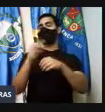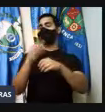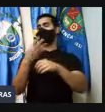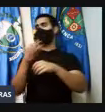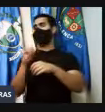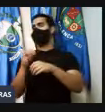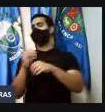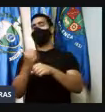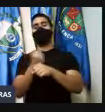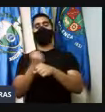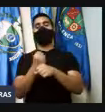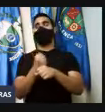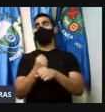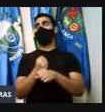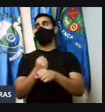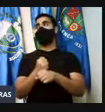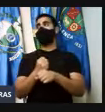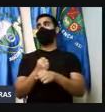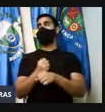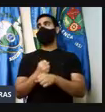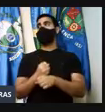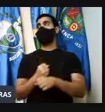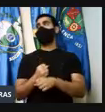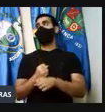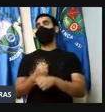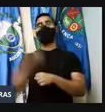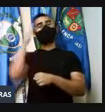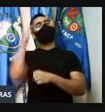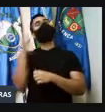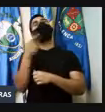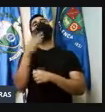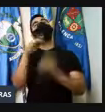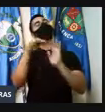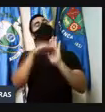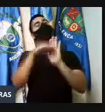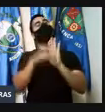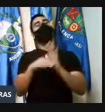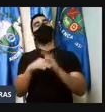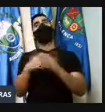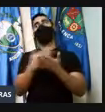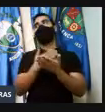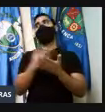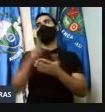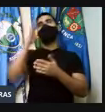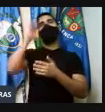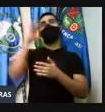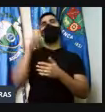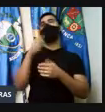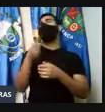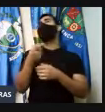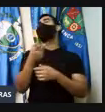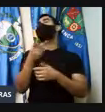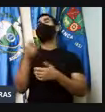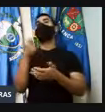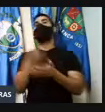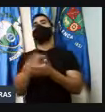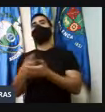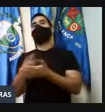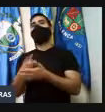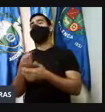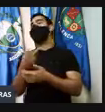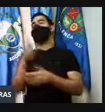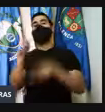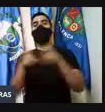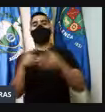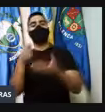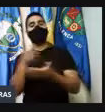que vai ser a concessão dela, tá? E vai ver quanto é que vai ficar isso. Então, vai começar a pensar nas tarifas, para ver quanto a população tem que